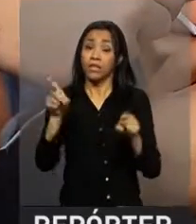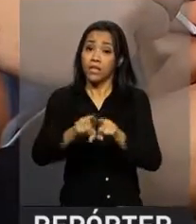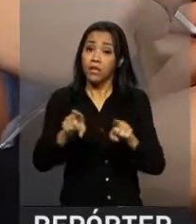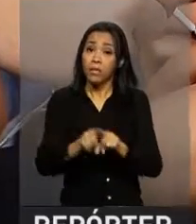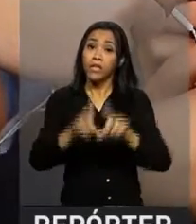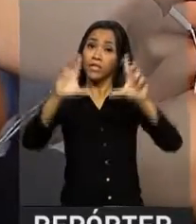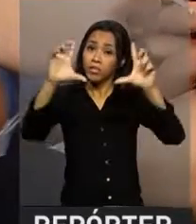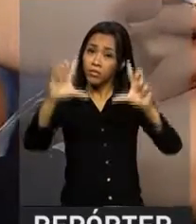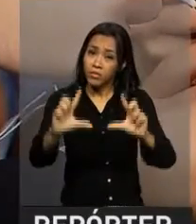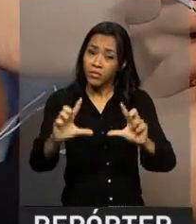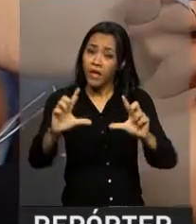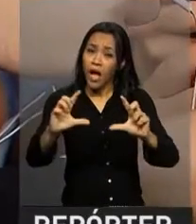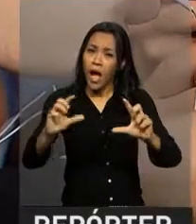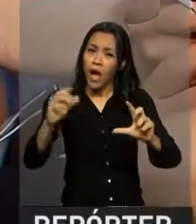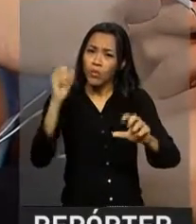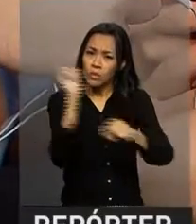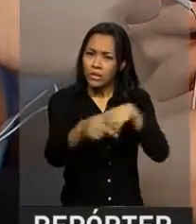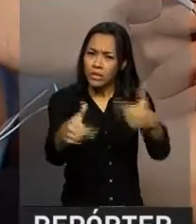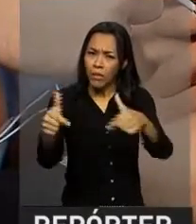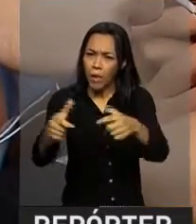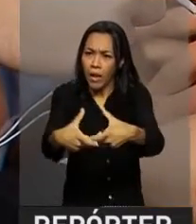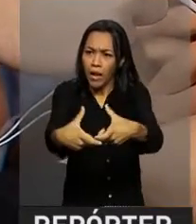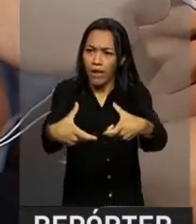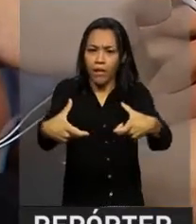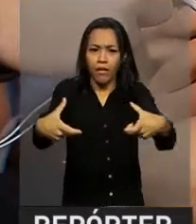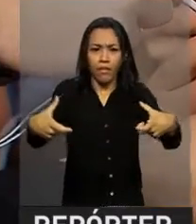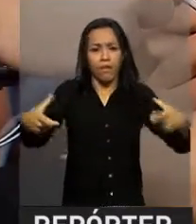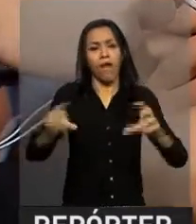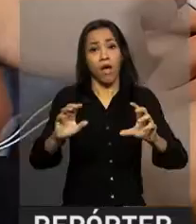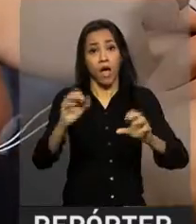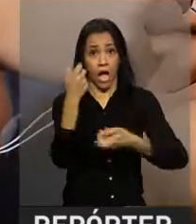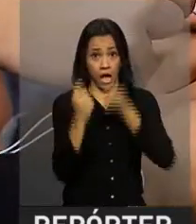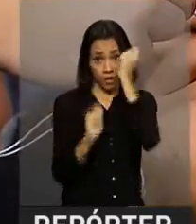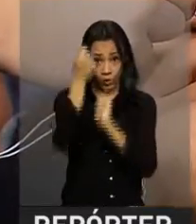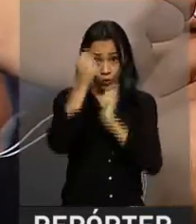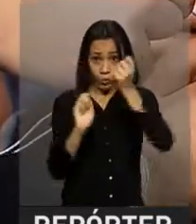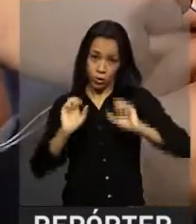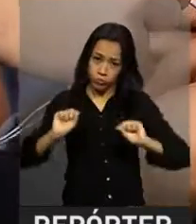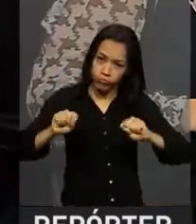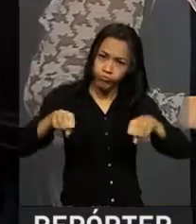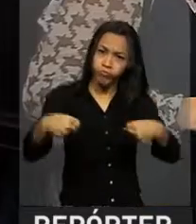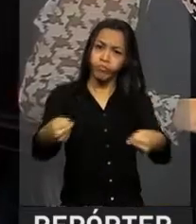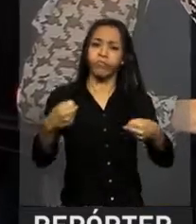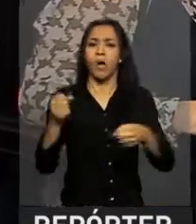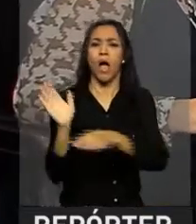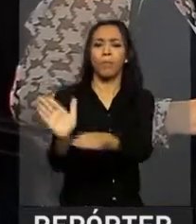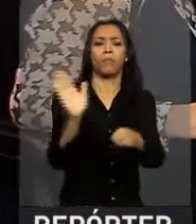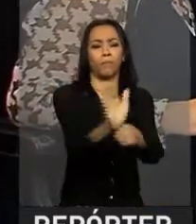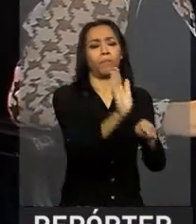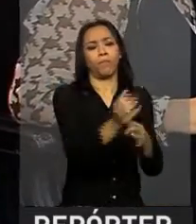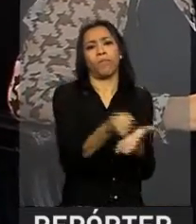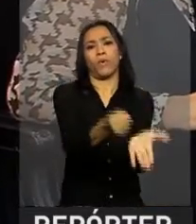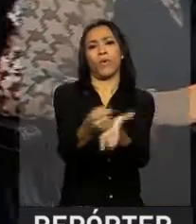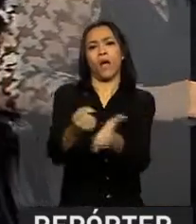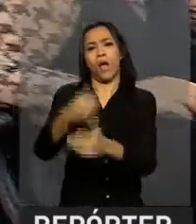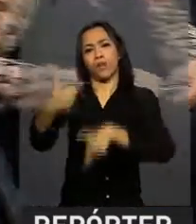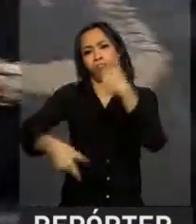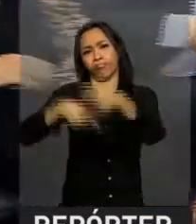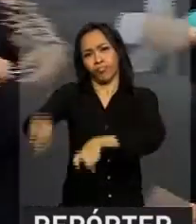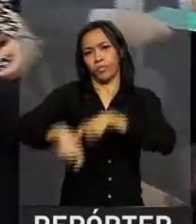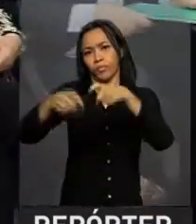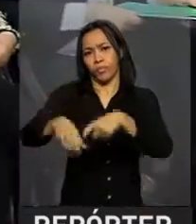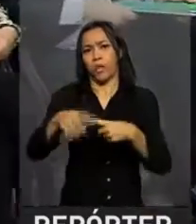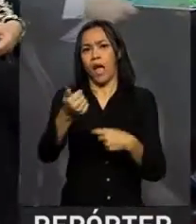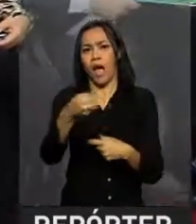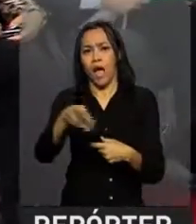de empregos possa crescer, é fortalecer a indústria, apoiar o agronegócio. Entre os projetos discutidos está a revisão